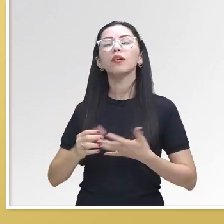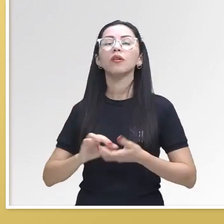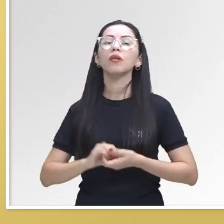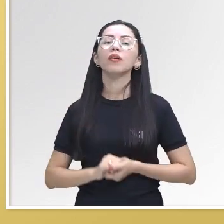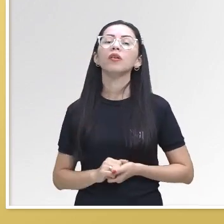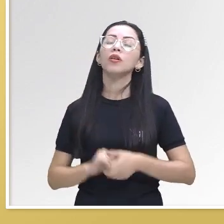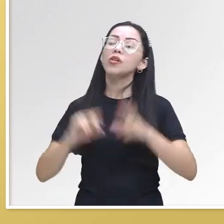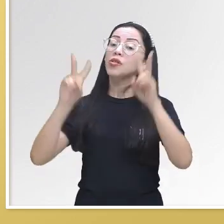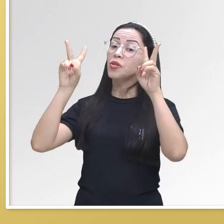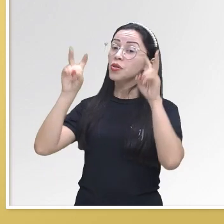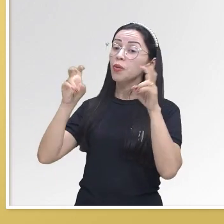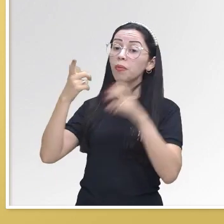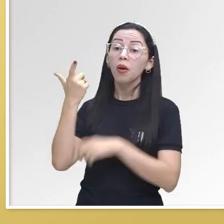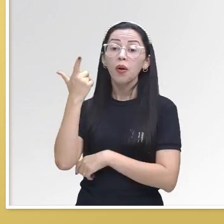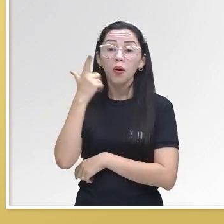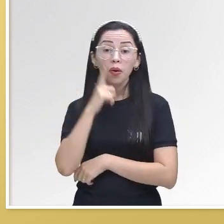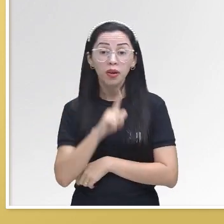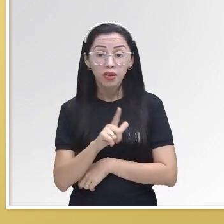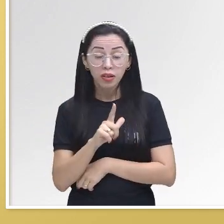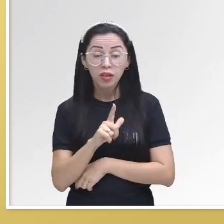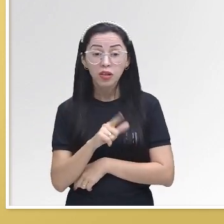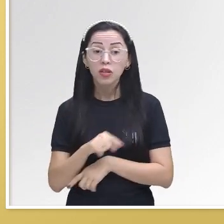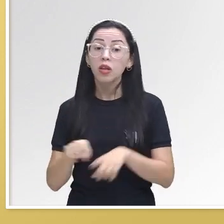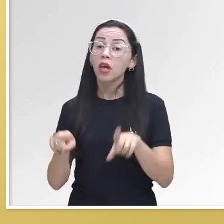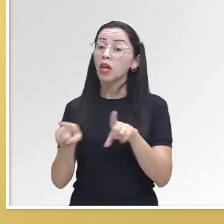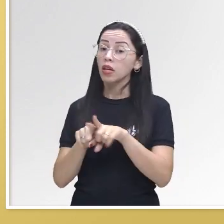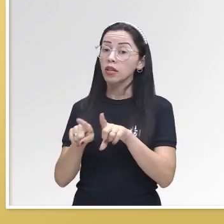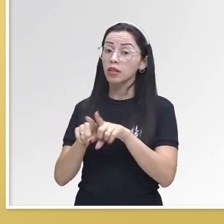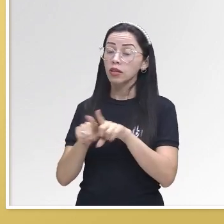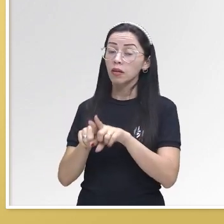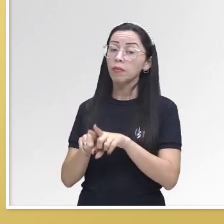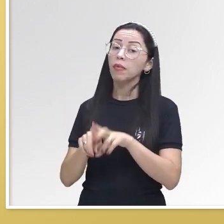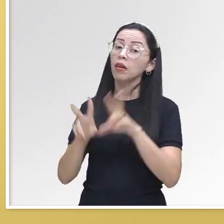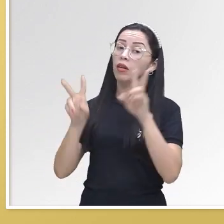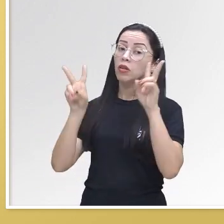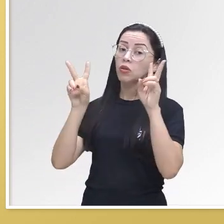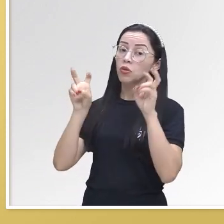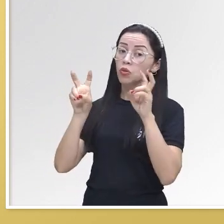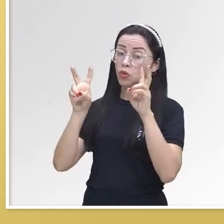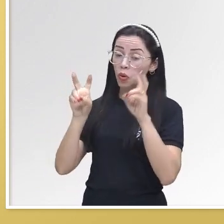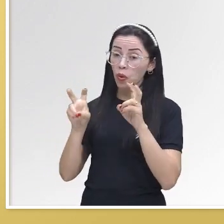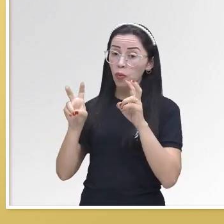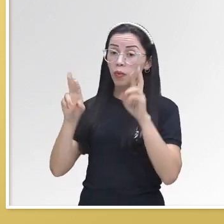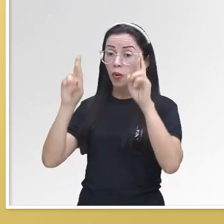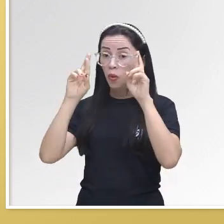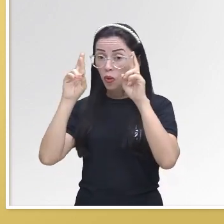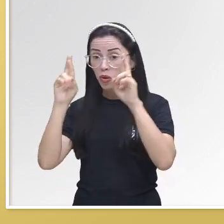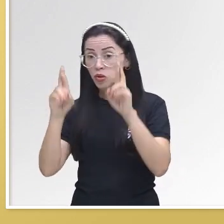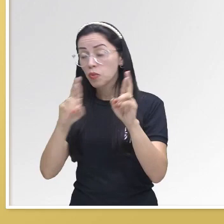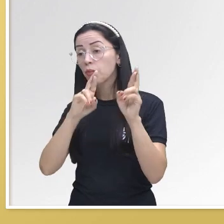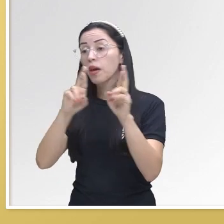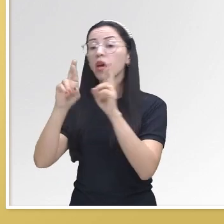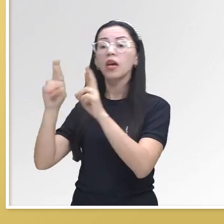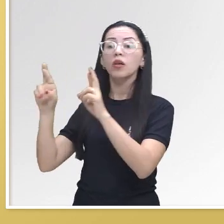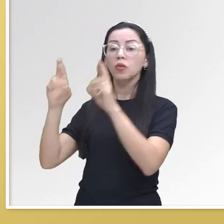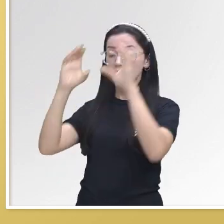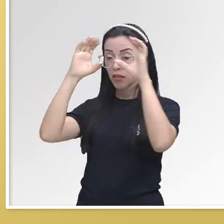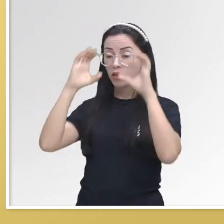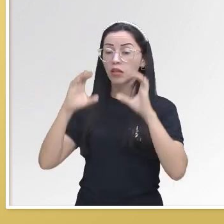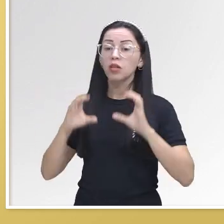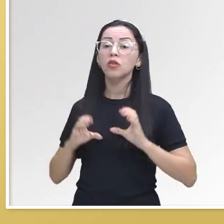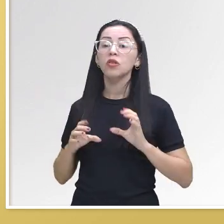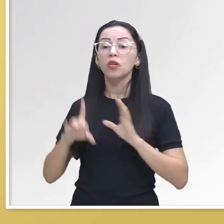as conquistas e também sobre as violações ao respeito, à cidadania e aos direitos humanos.